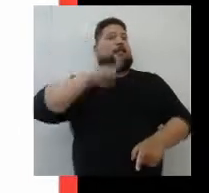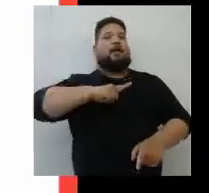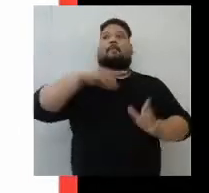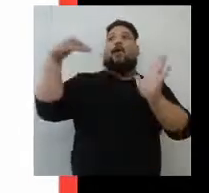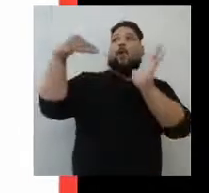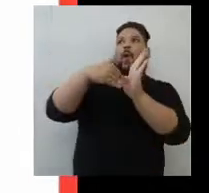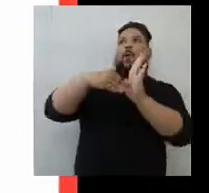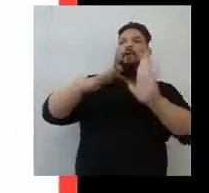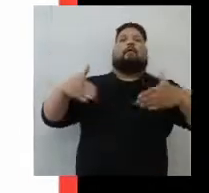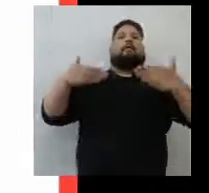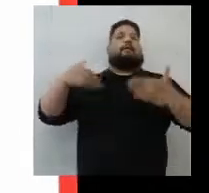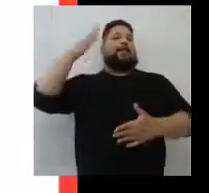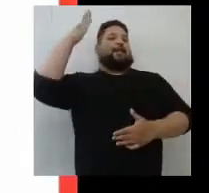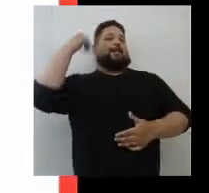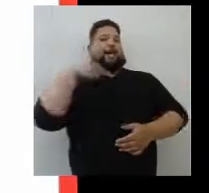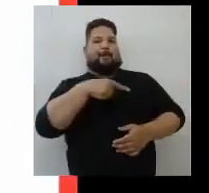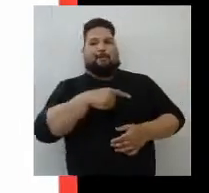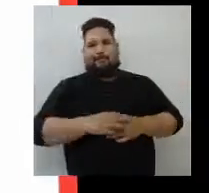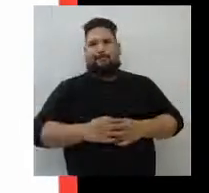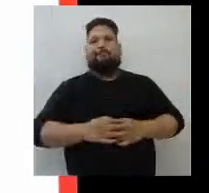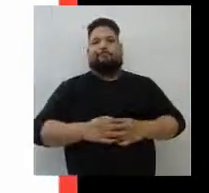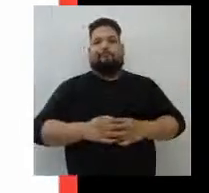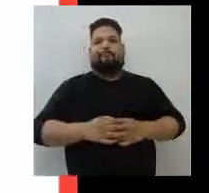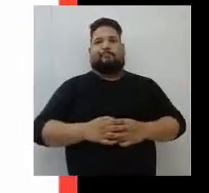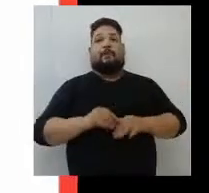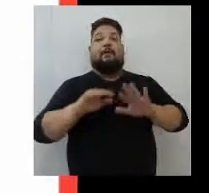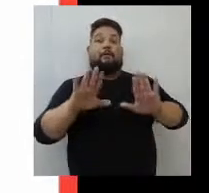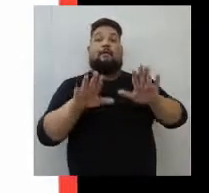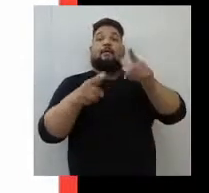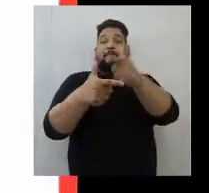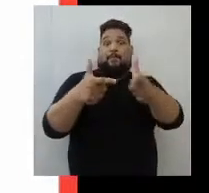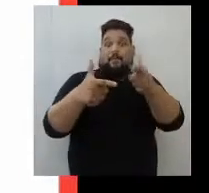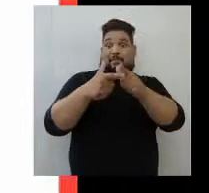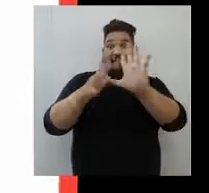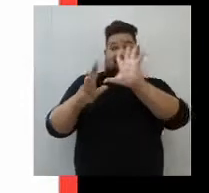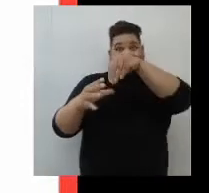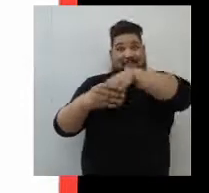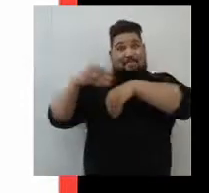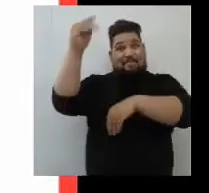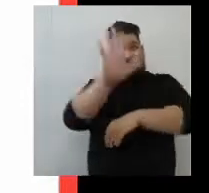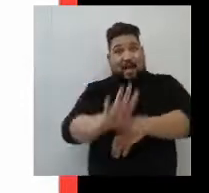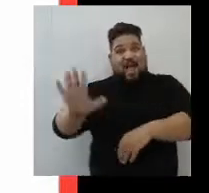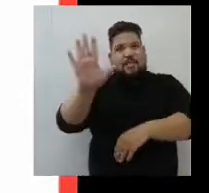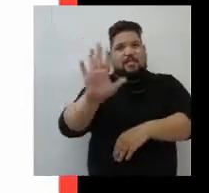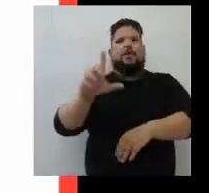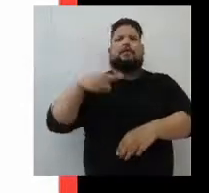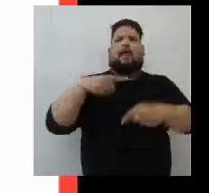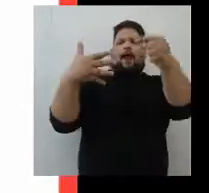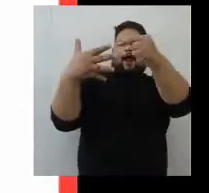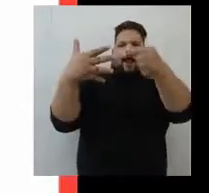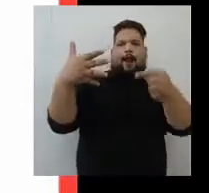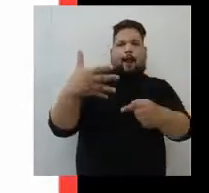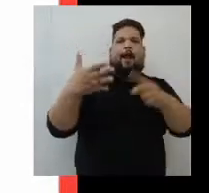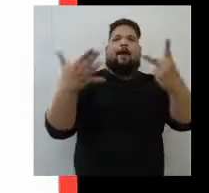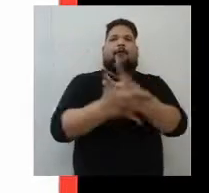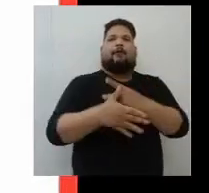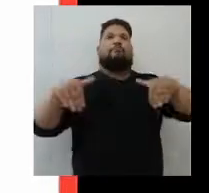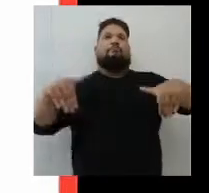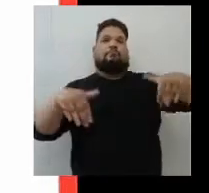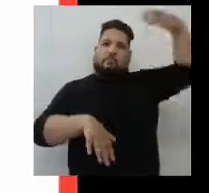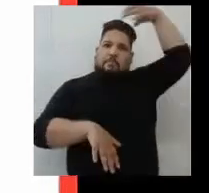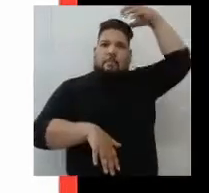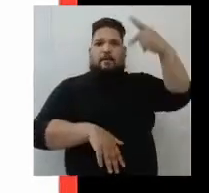esperto. Internamente, algumas questões são apontadas como decisivas para o enfraquecimento da monarquia